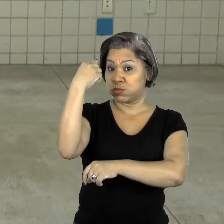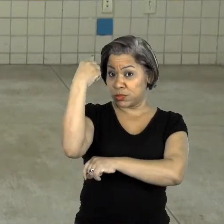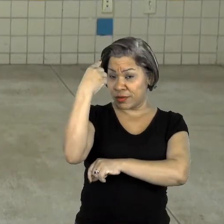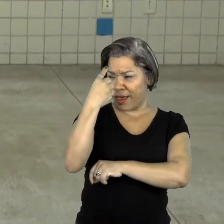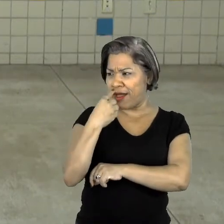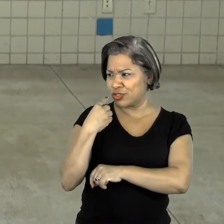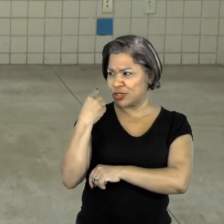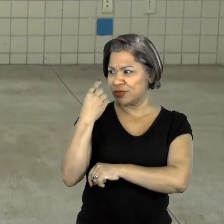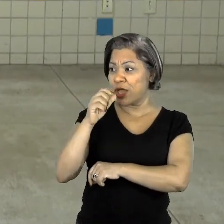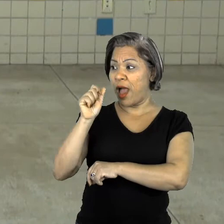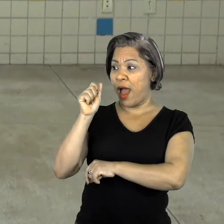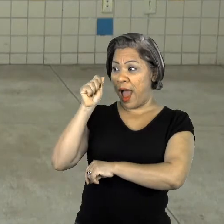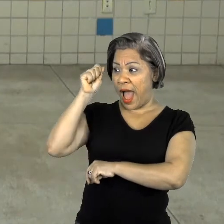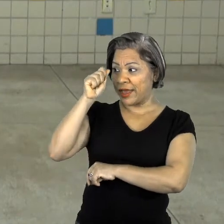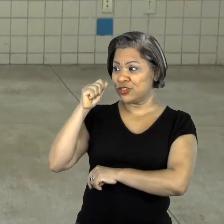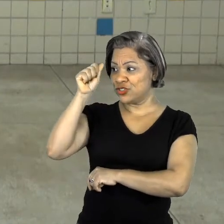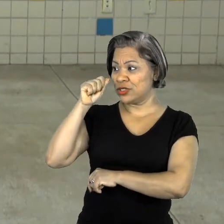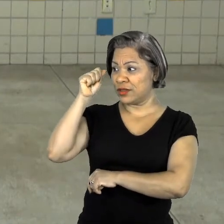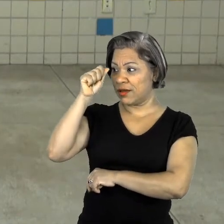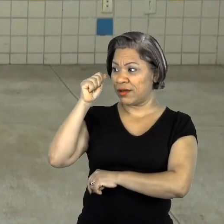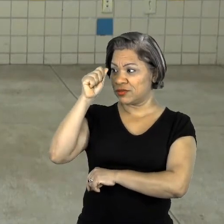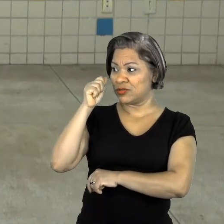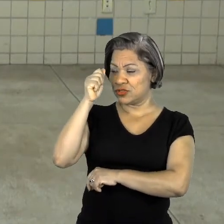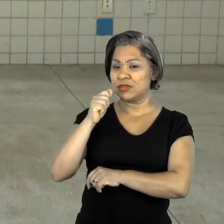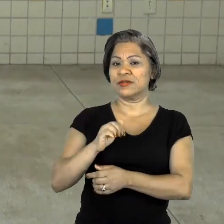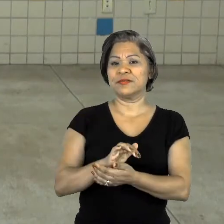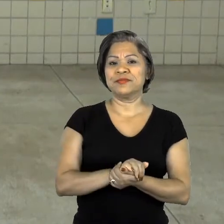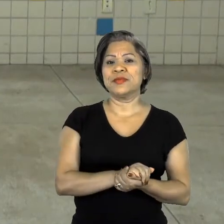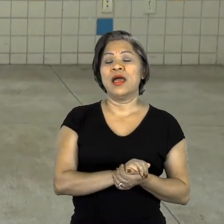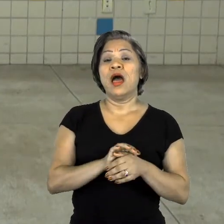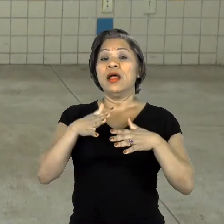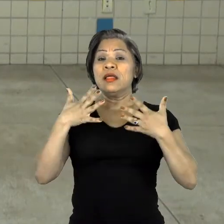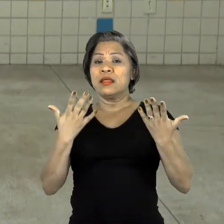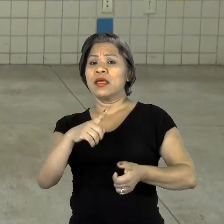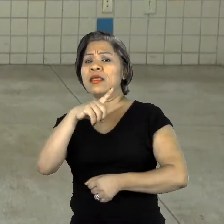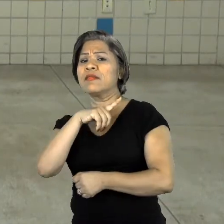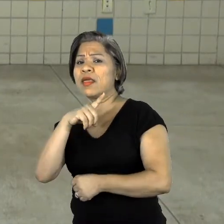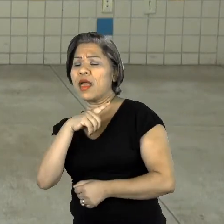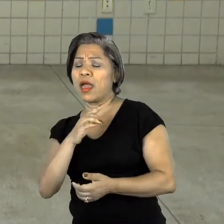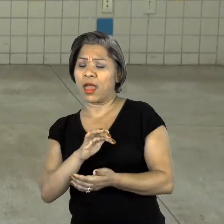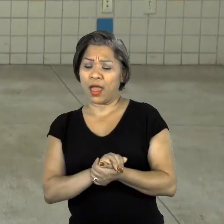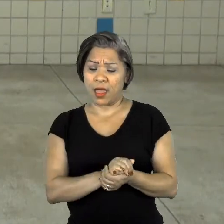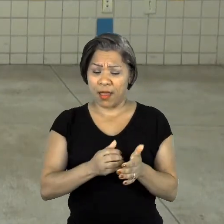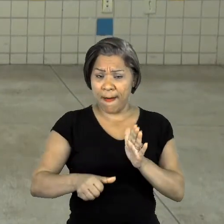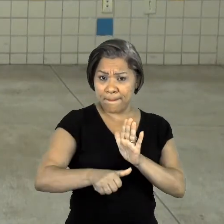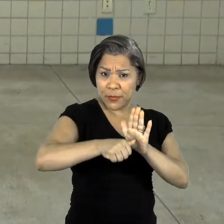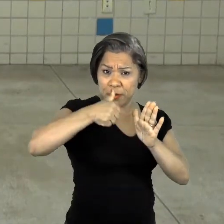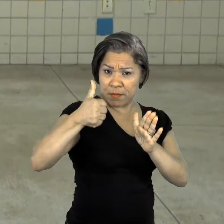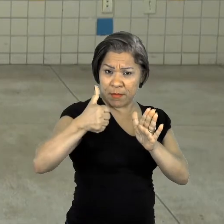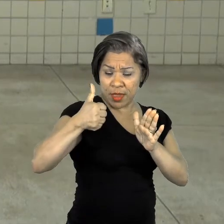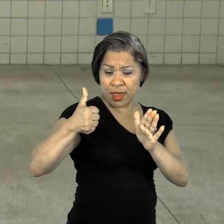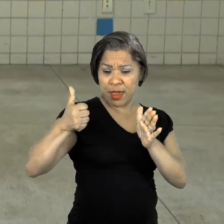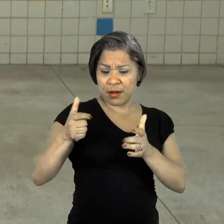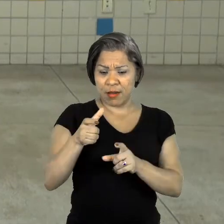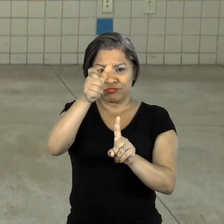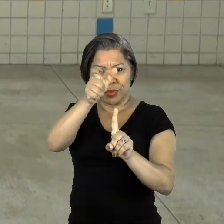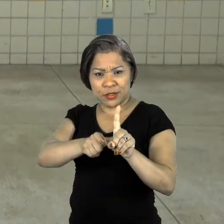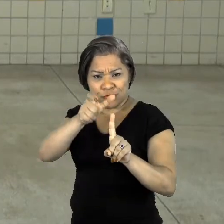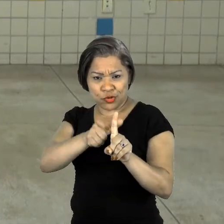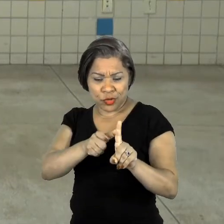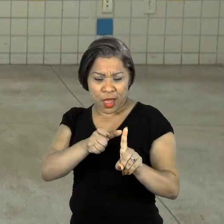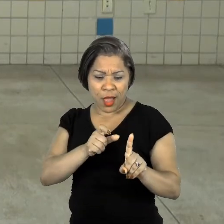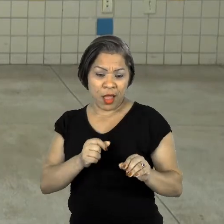à sociedade e a maneira como essa personagem aborda as questões sociais, acabou